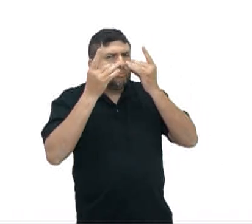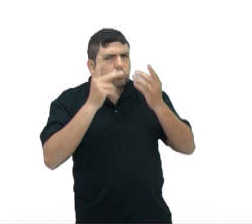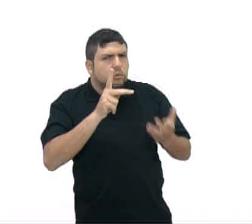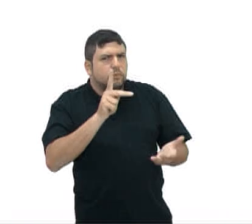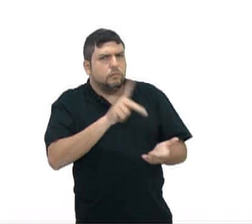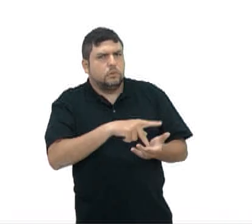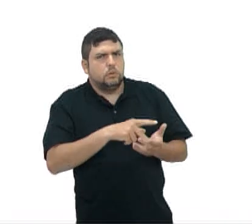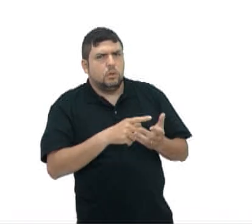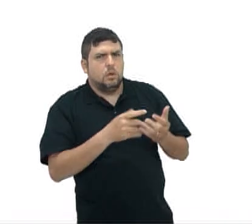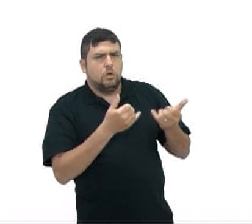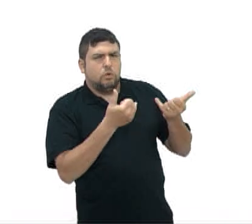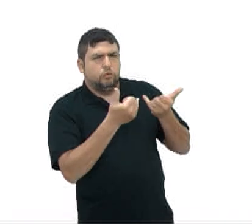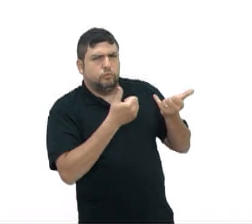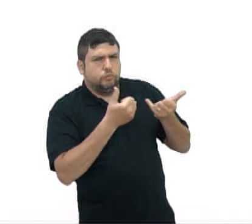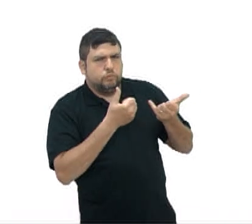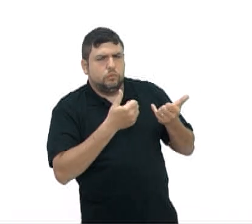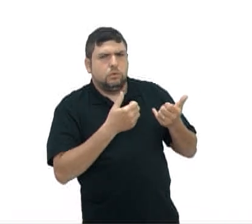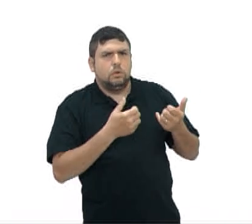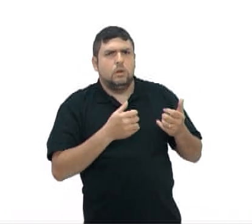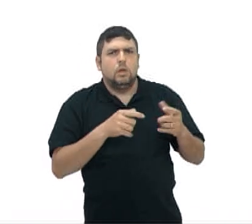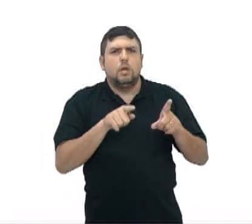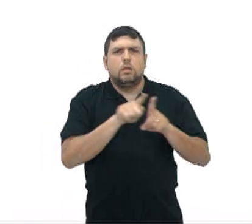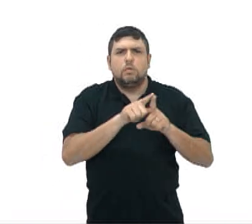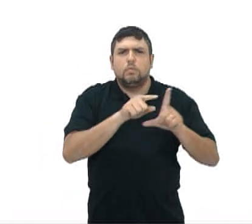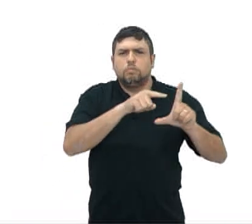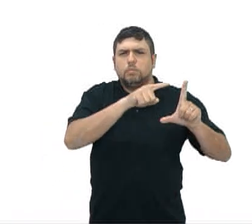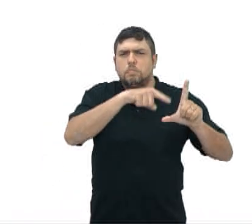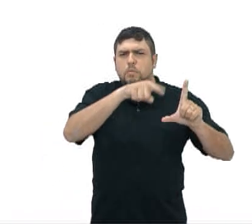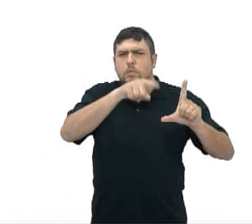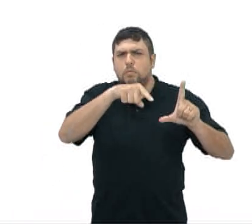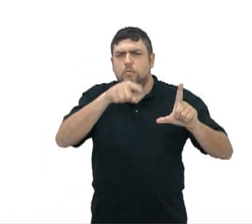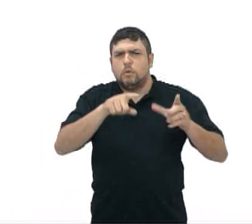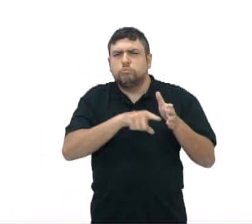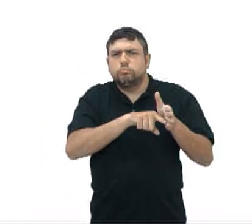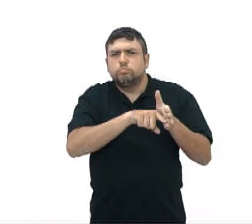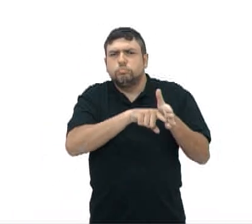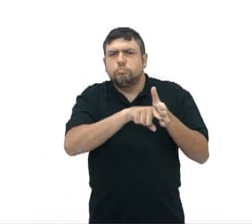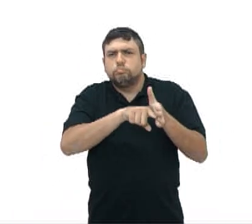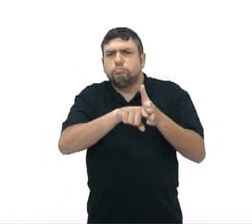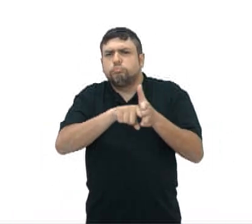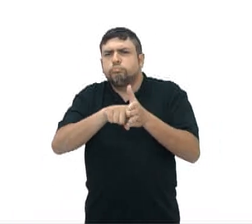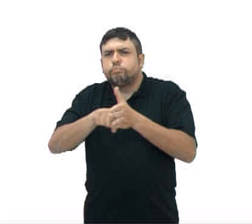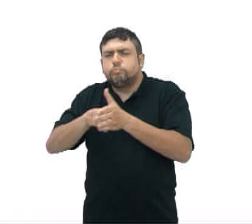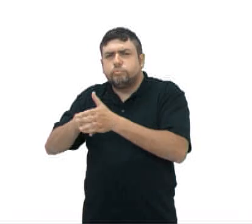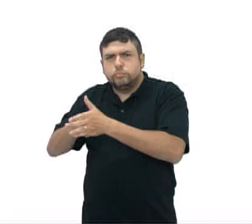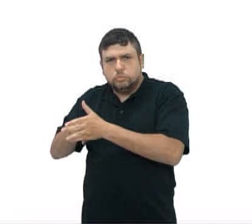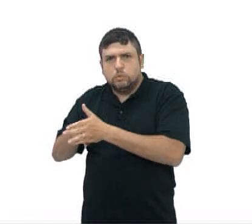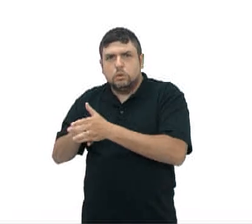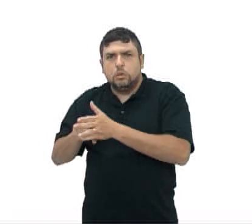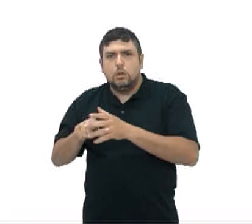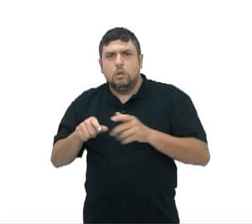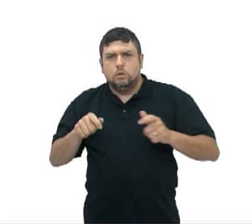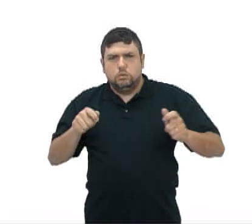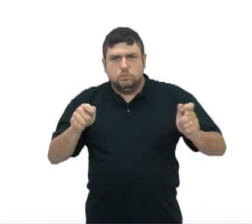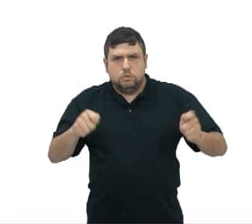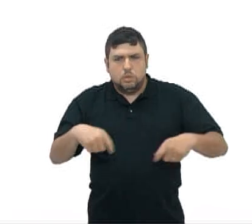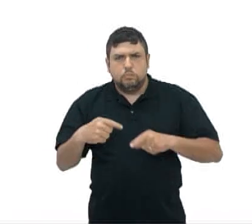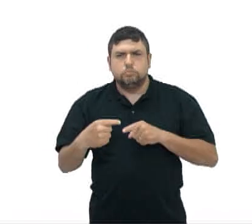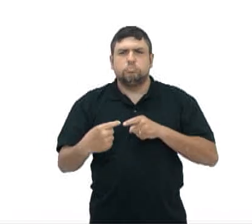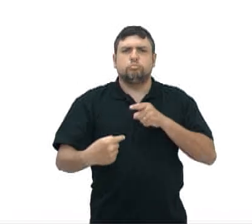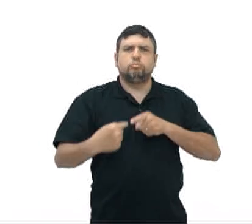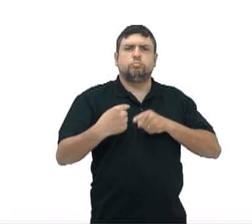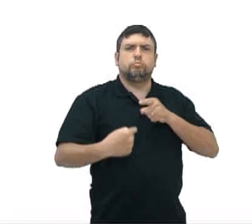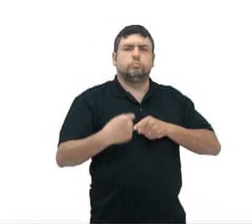traz dados, informações numéricas, né? Informações estatísticas, e isso fortalece bastante a tua argumentação,